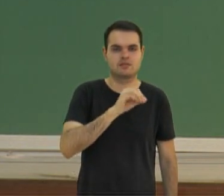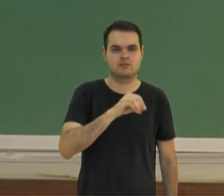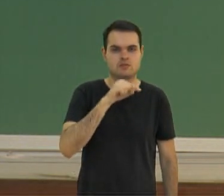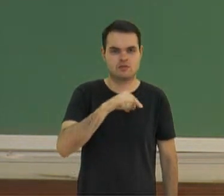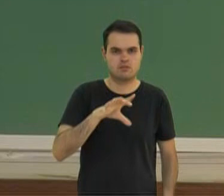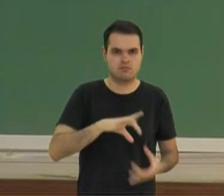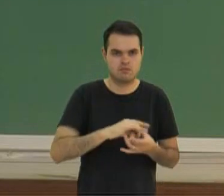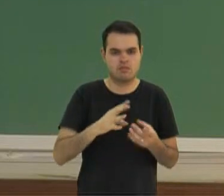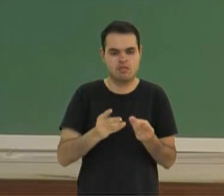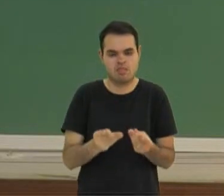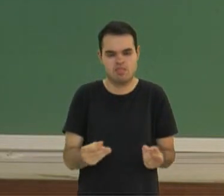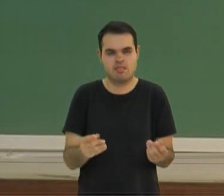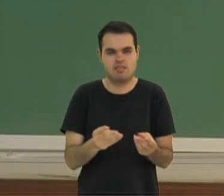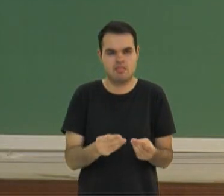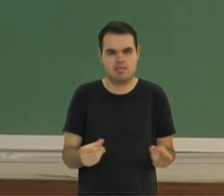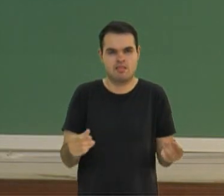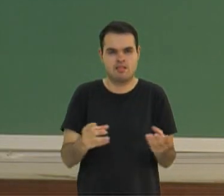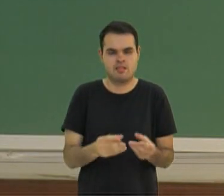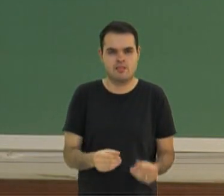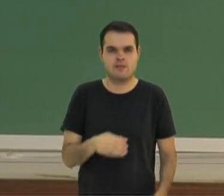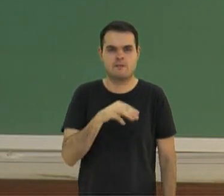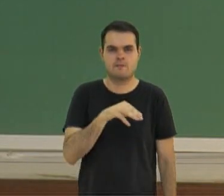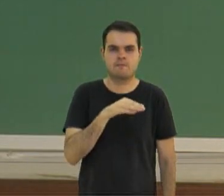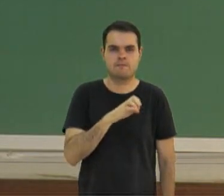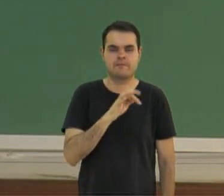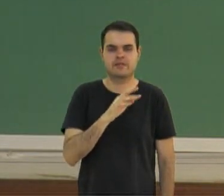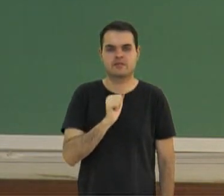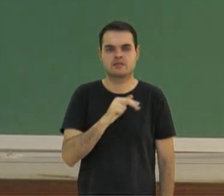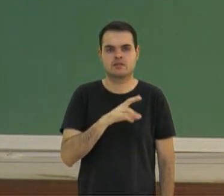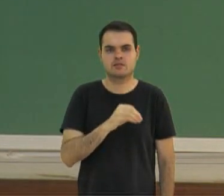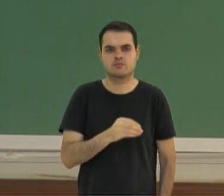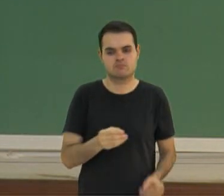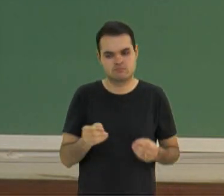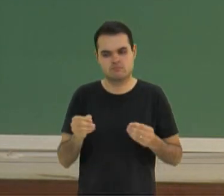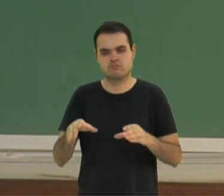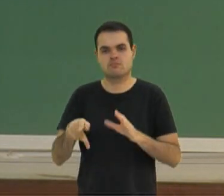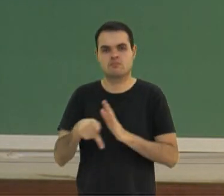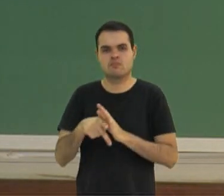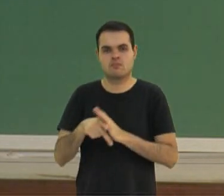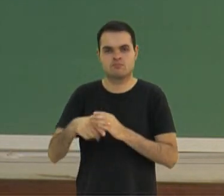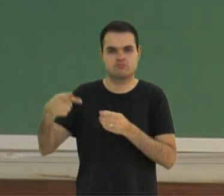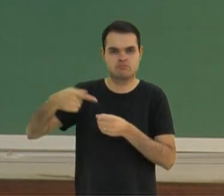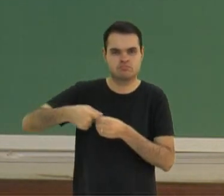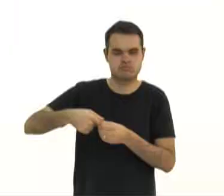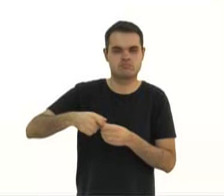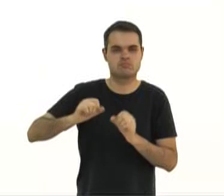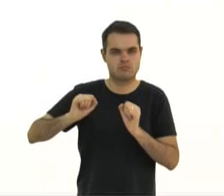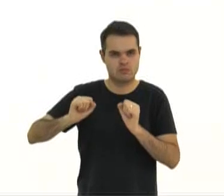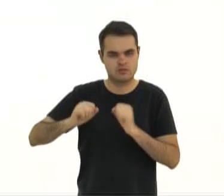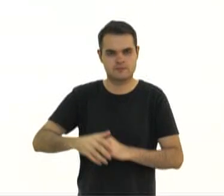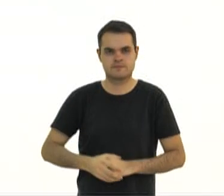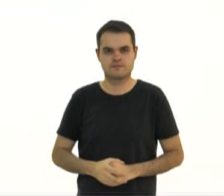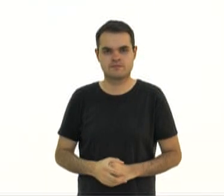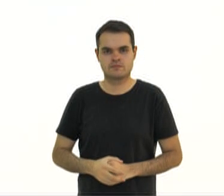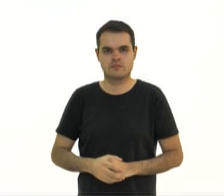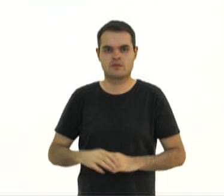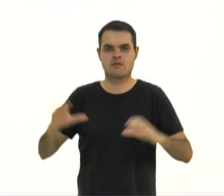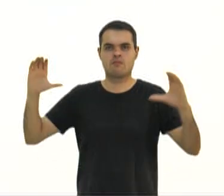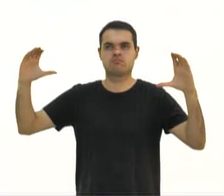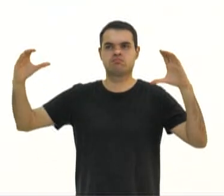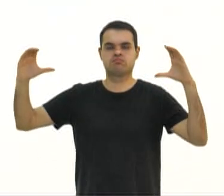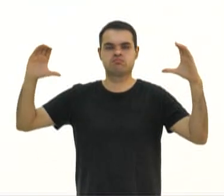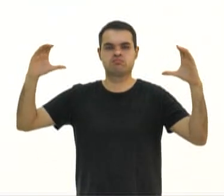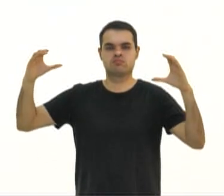dessa decomposição. E esse metano eu posso tocar um veículo, né, o gás natural veicular, por exemplo, os aquecedores,